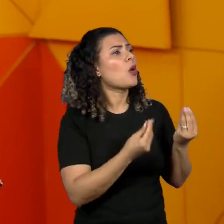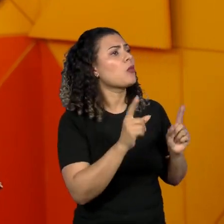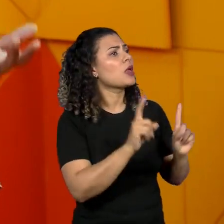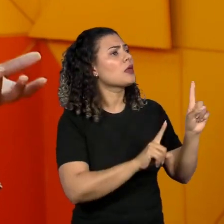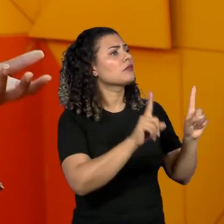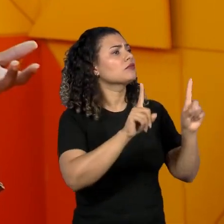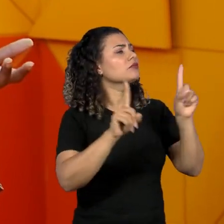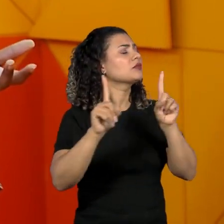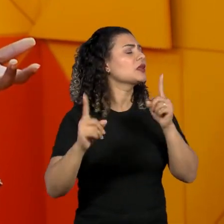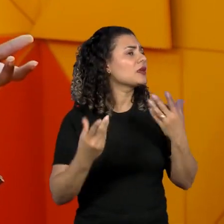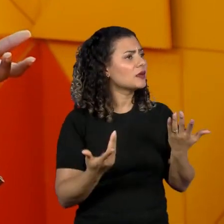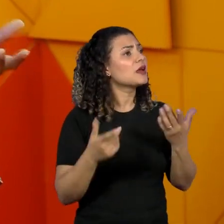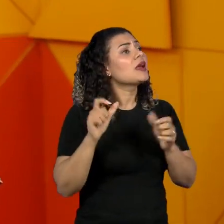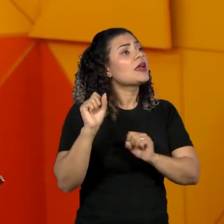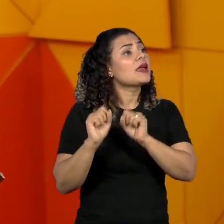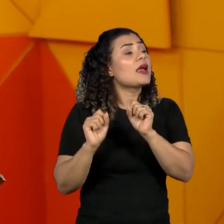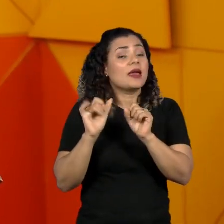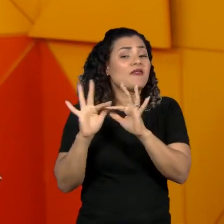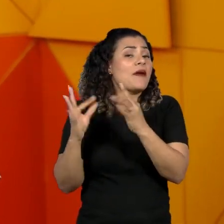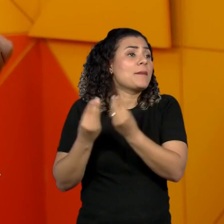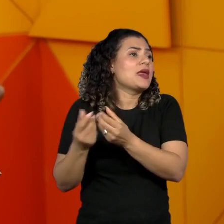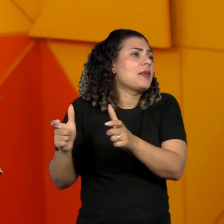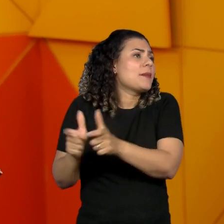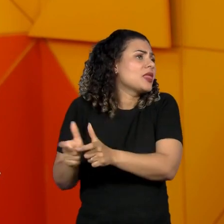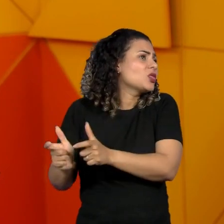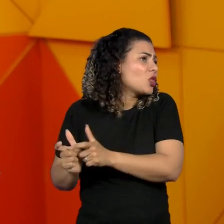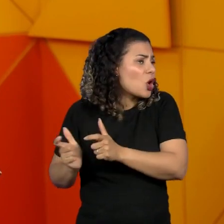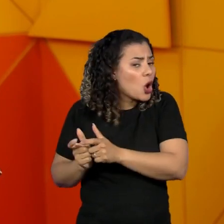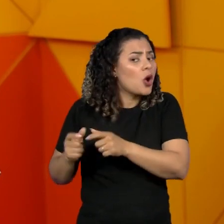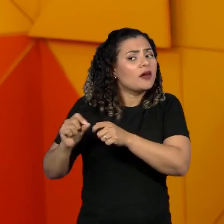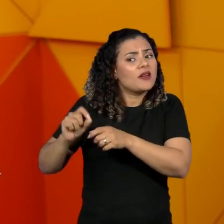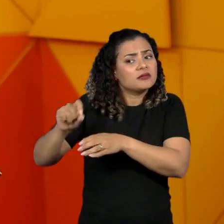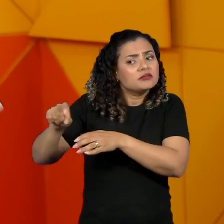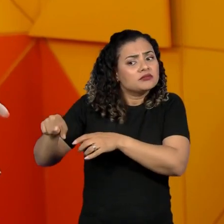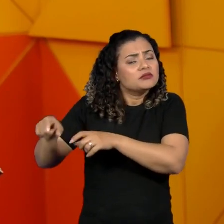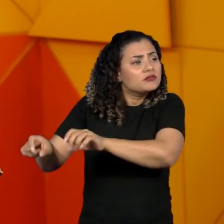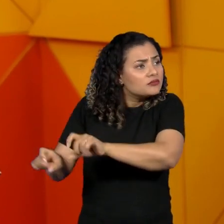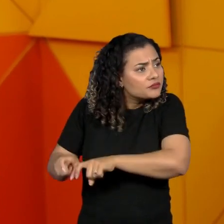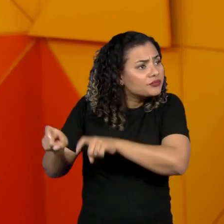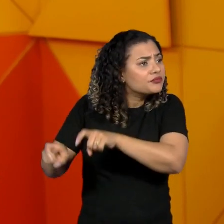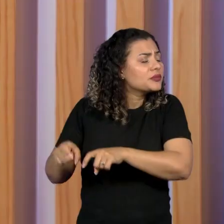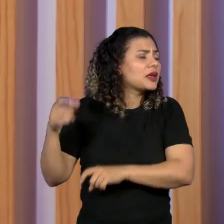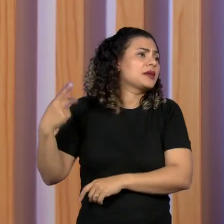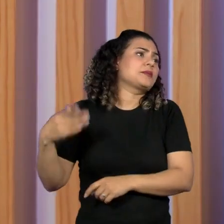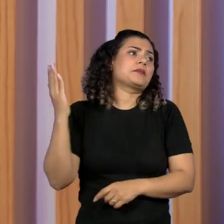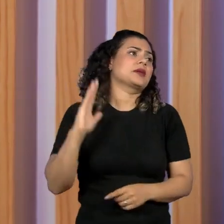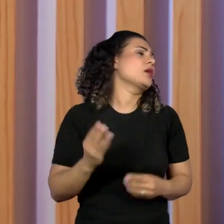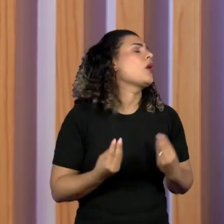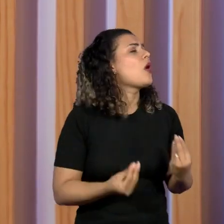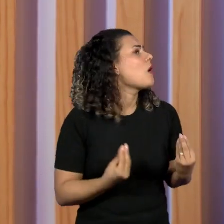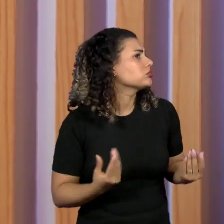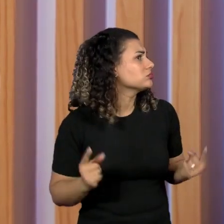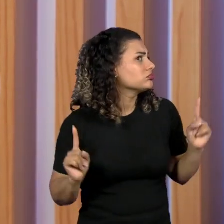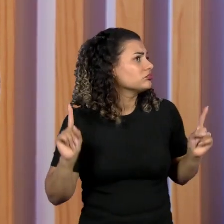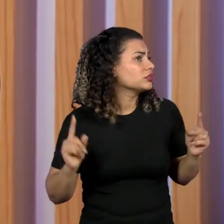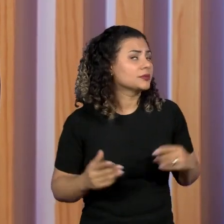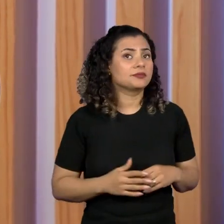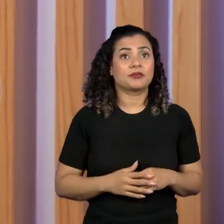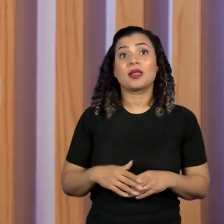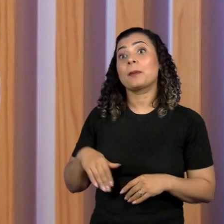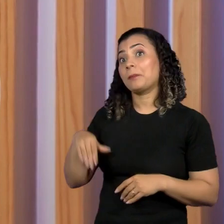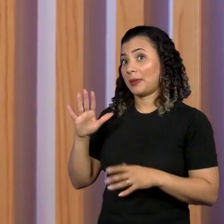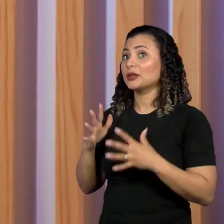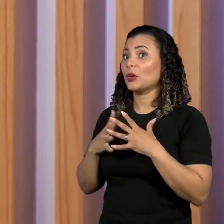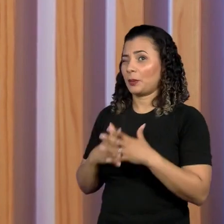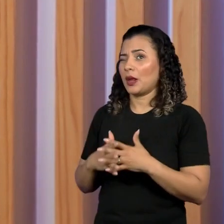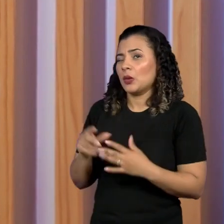as cooperativas menores aí nessa agroindústria brasileira? Fica um pouquinho mais